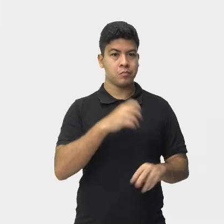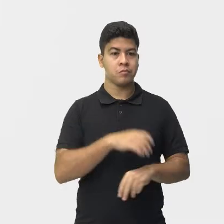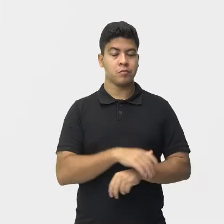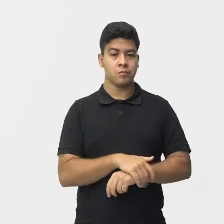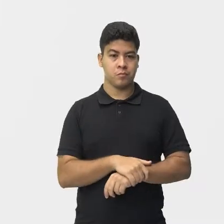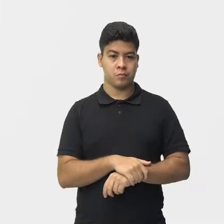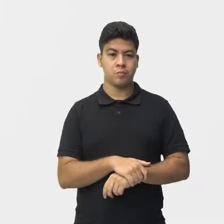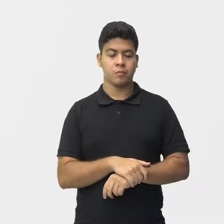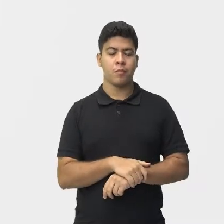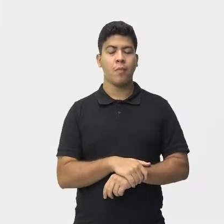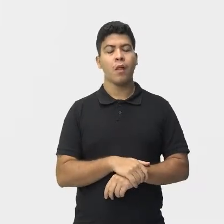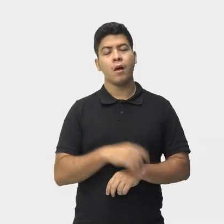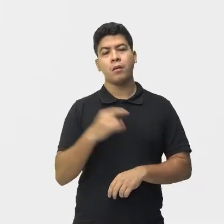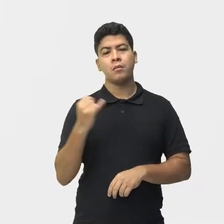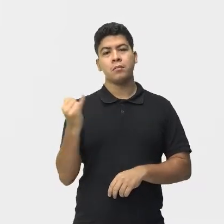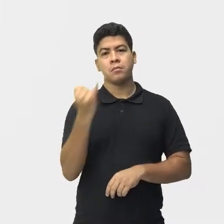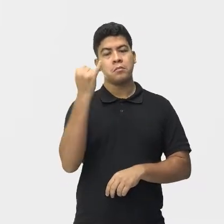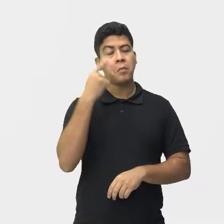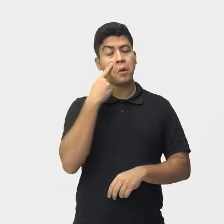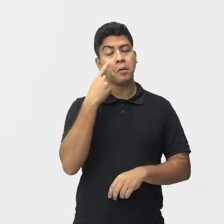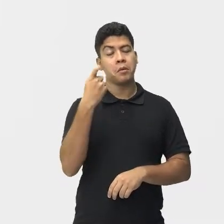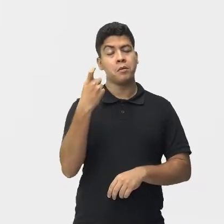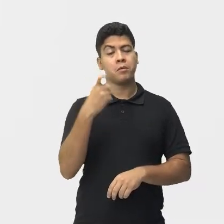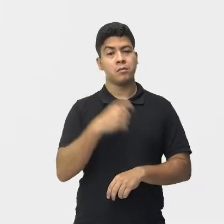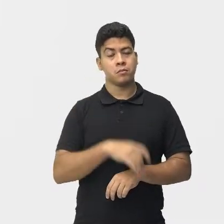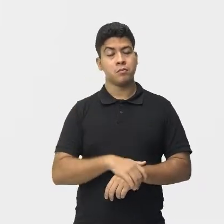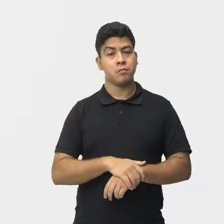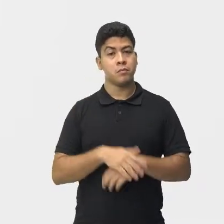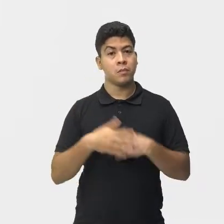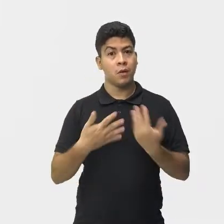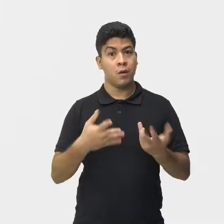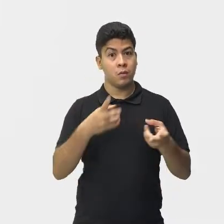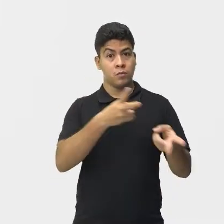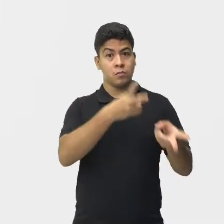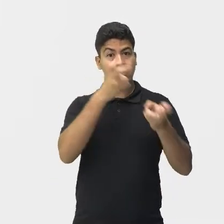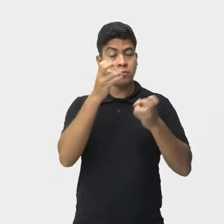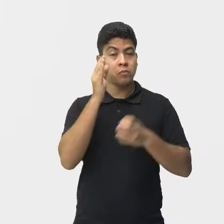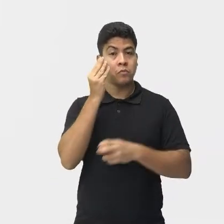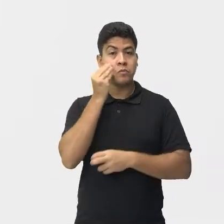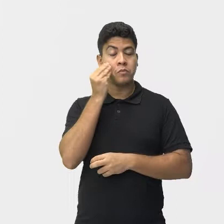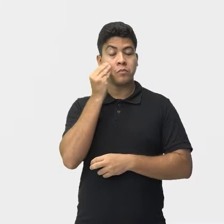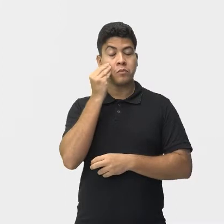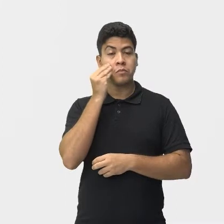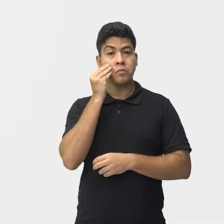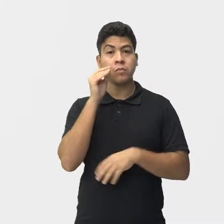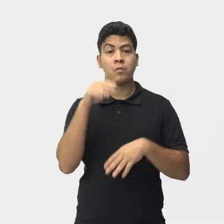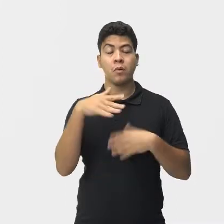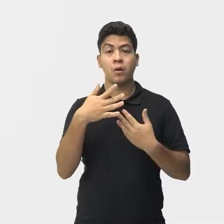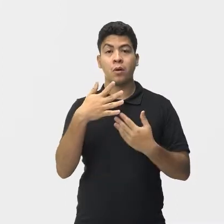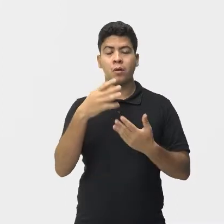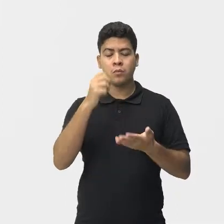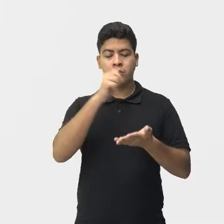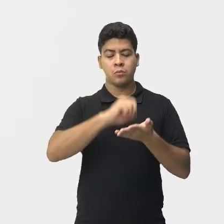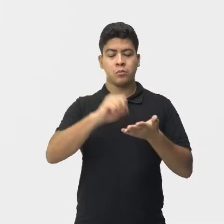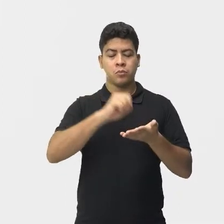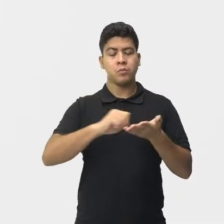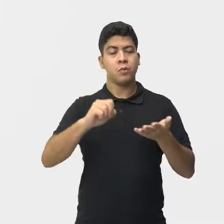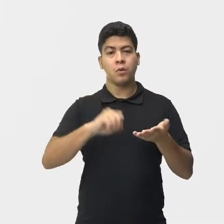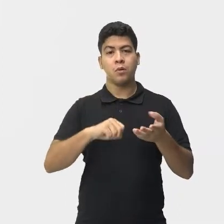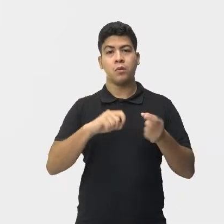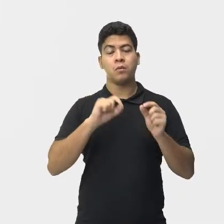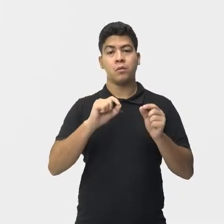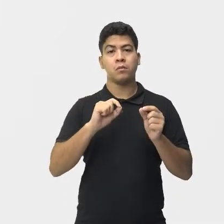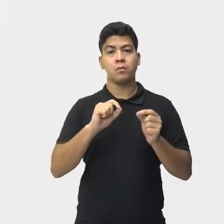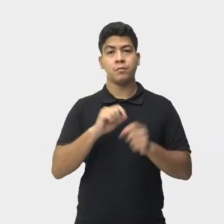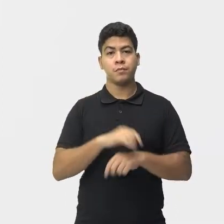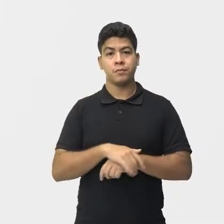É muito interessante, antes de analisar qualquer gráfico, você observar o que está escrito, né, na ponta dos eixos coordenados. Então